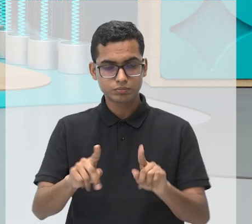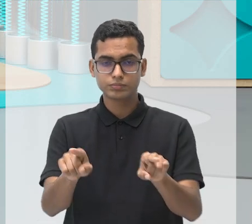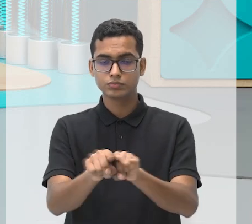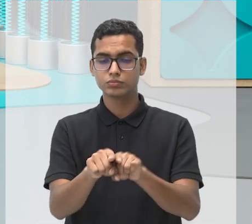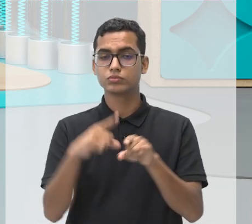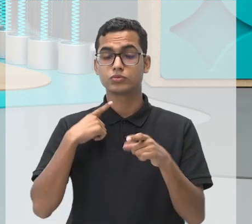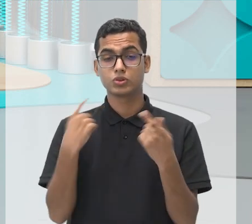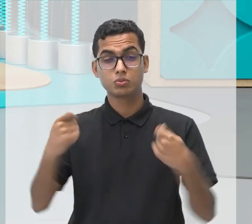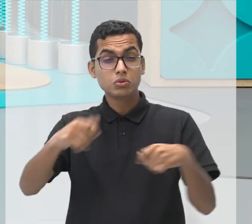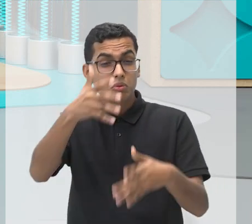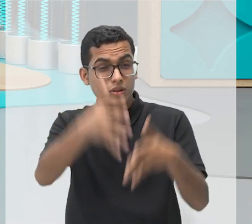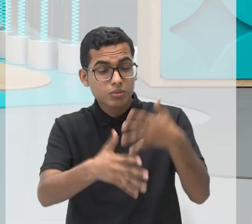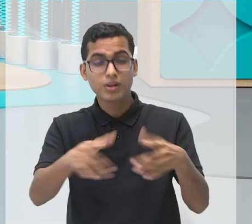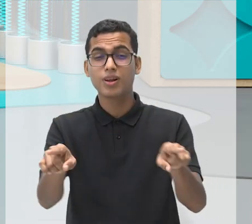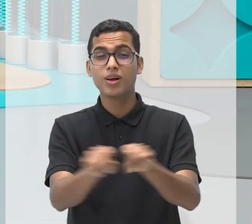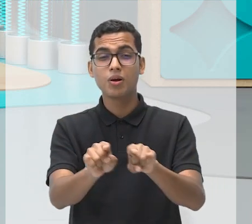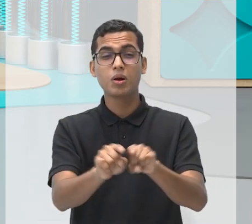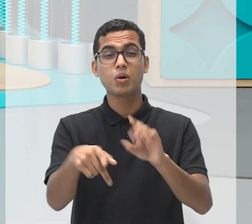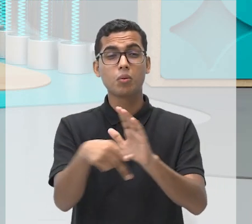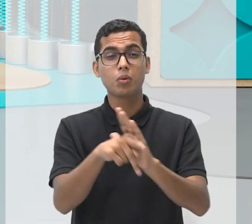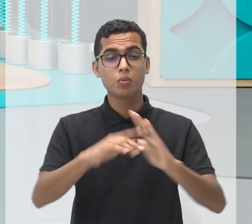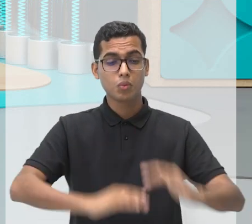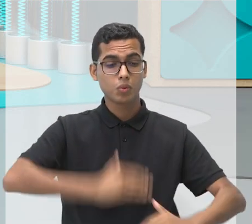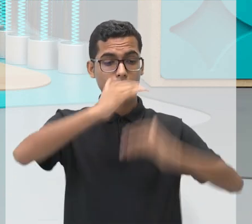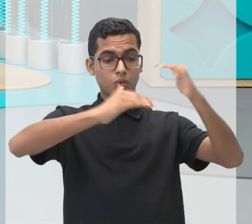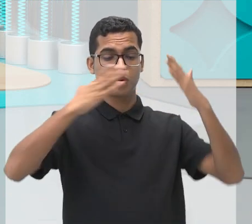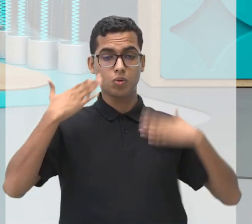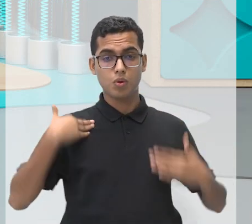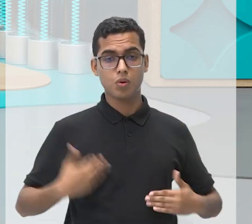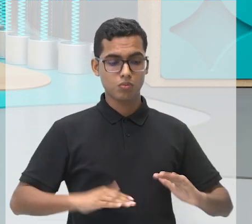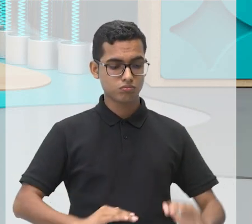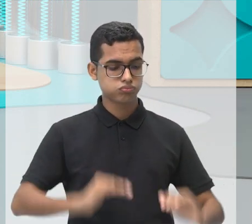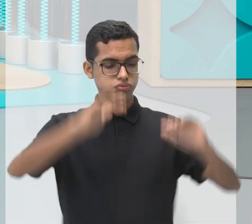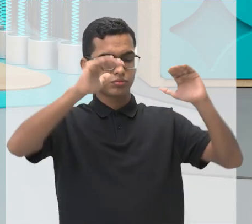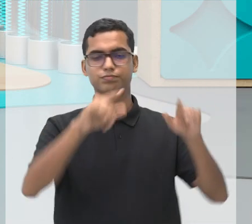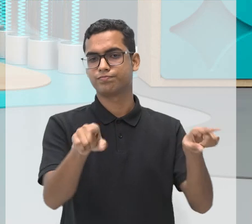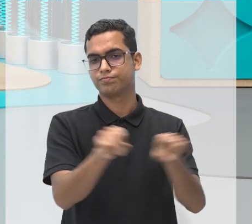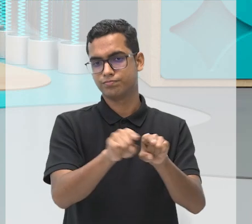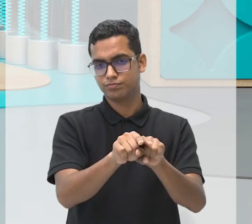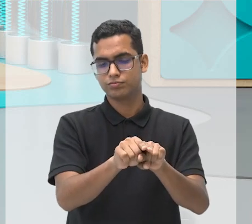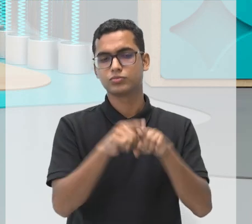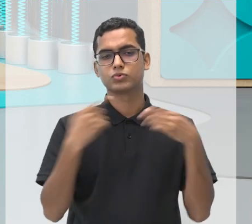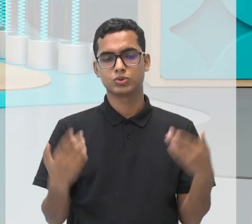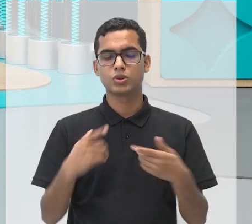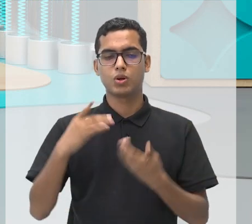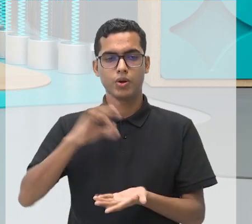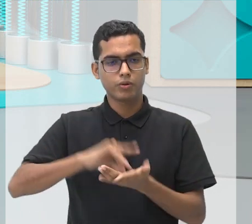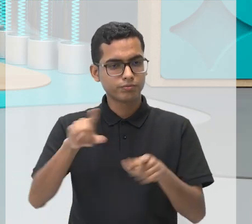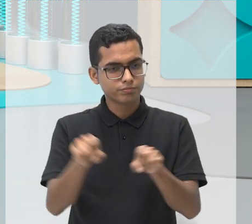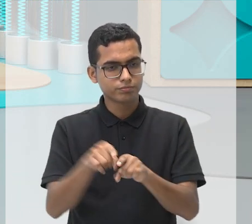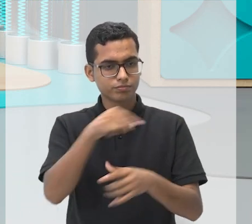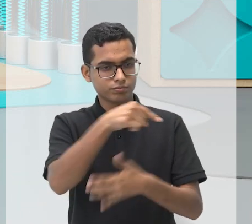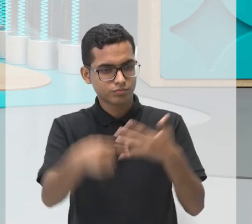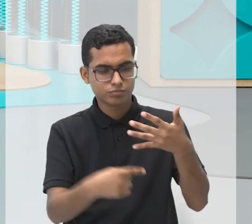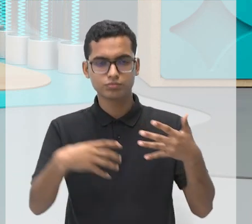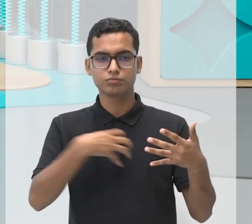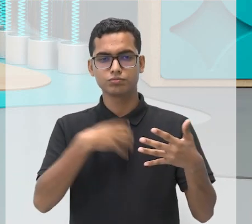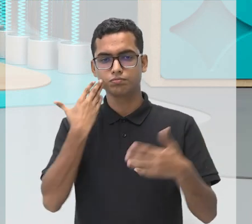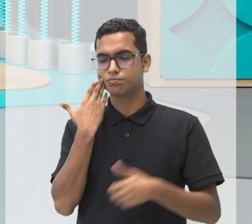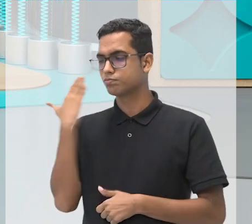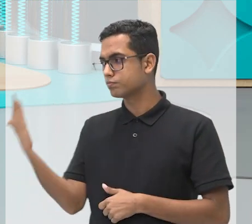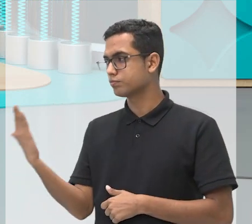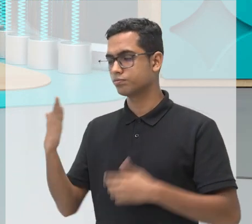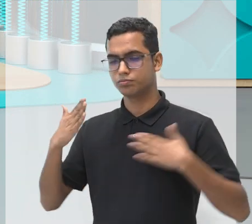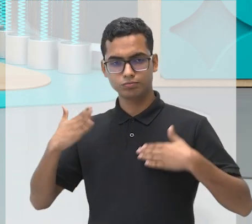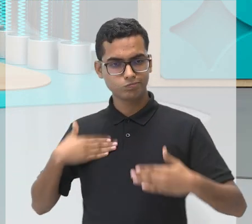nosso crescimento, né, e o desenvolvimento de estruturas. Então, é importante investigar, mas essas são as sensações corporais que vão me